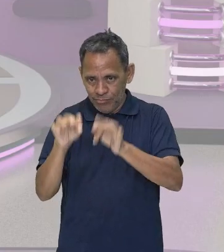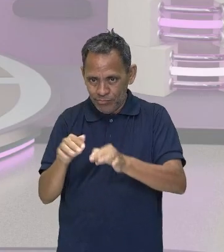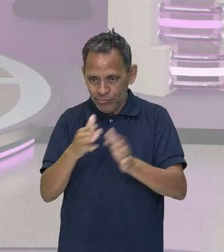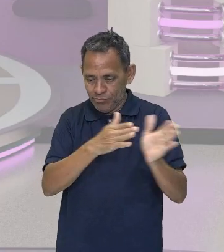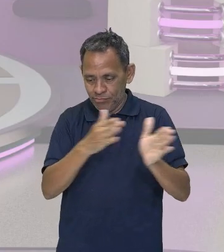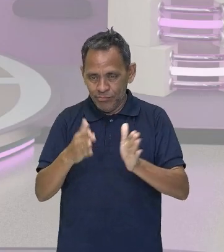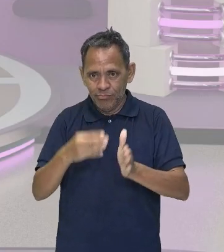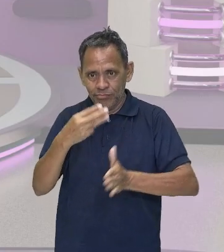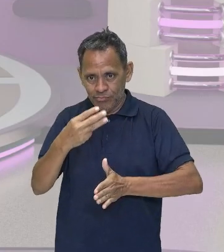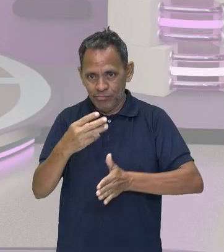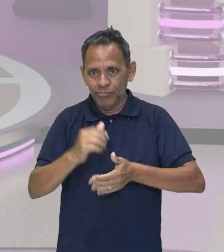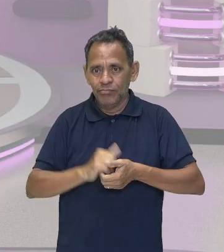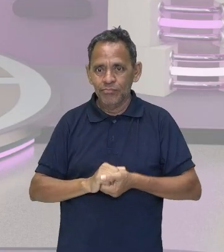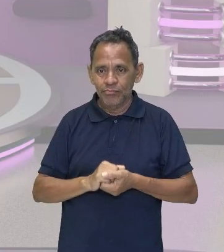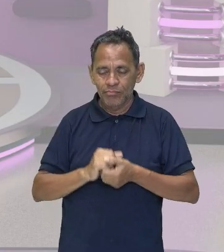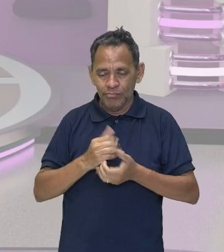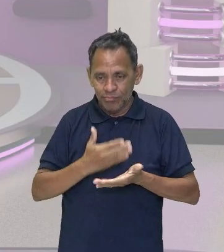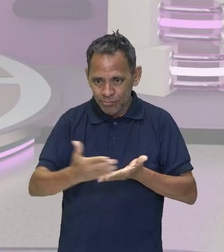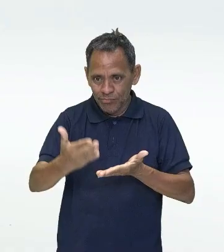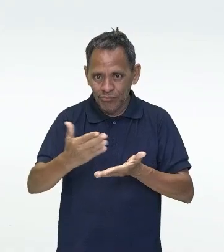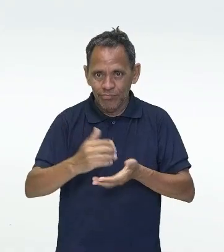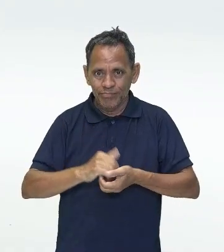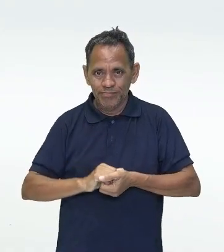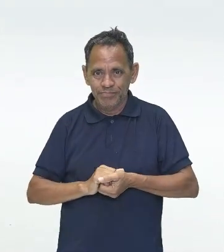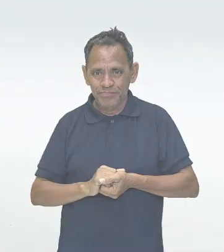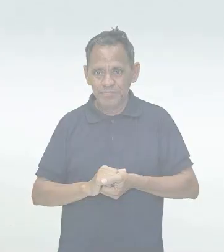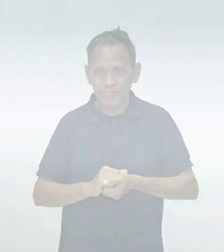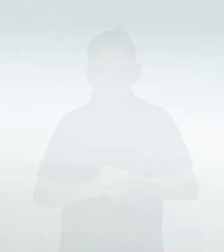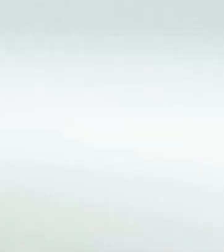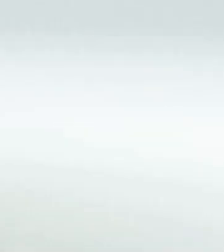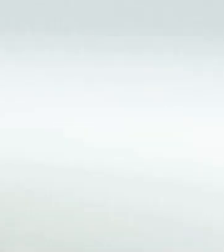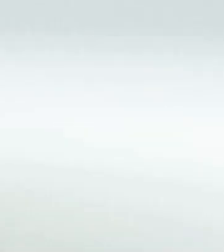unidade de número 3, vamos a ela.